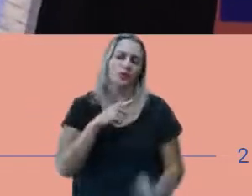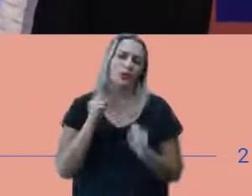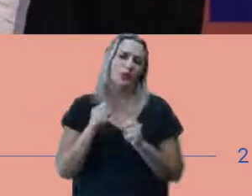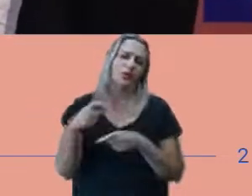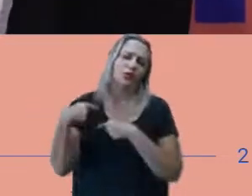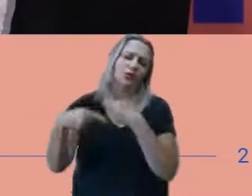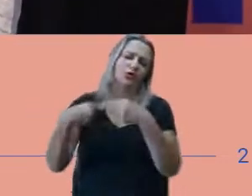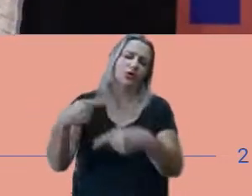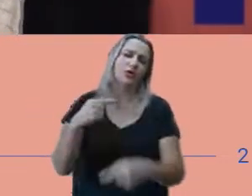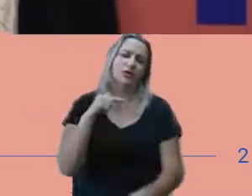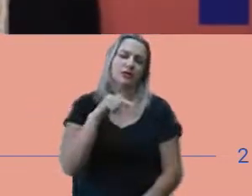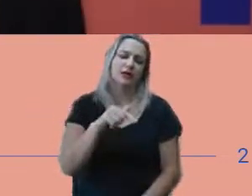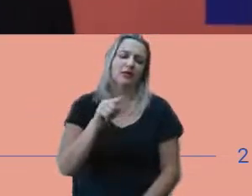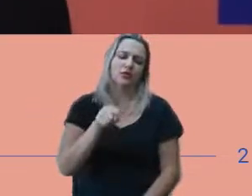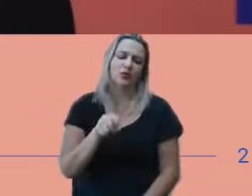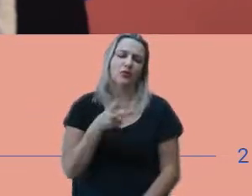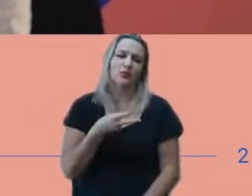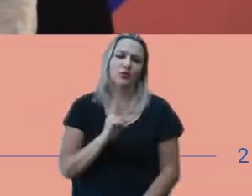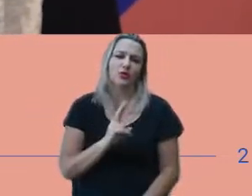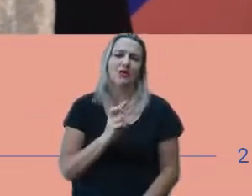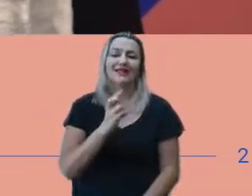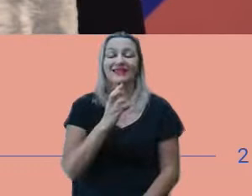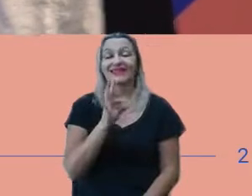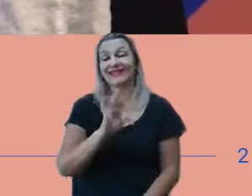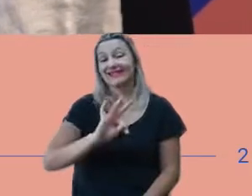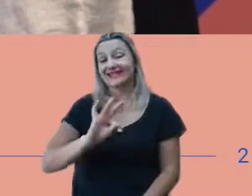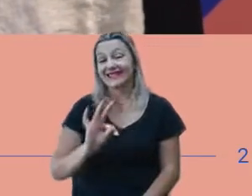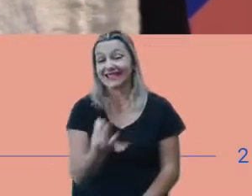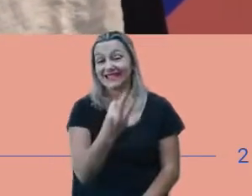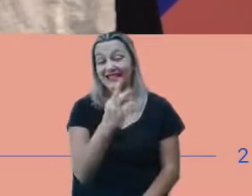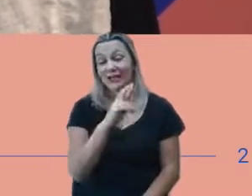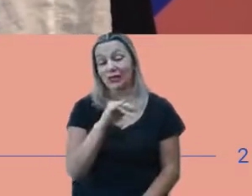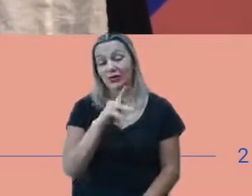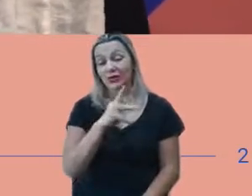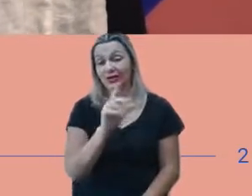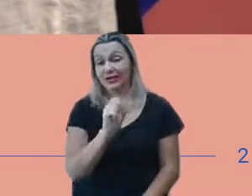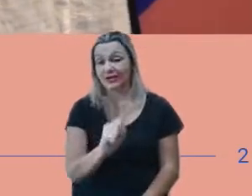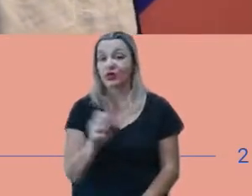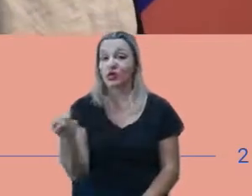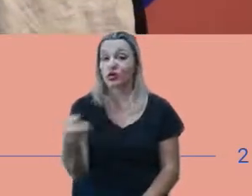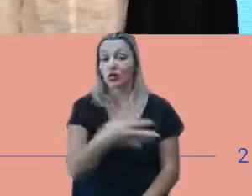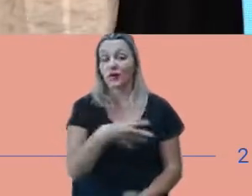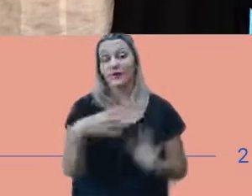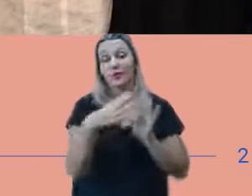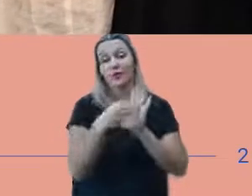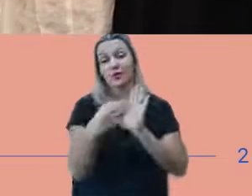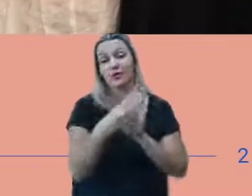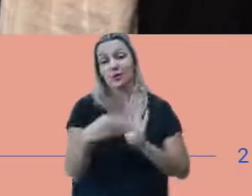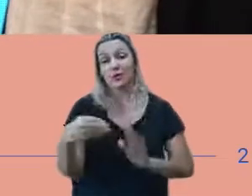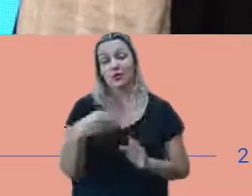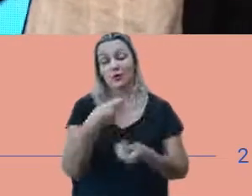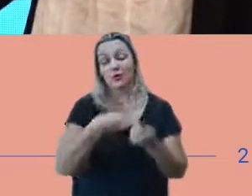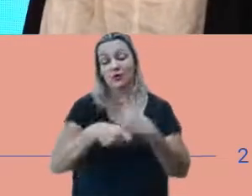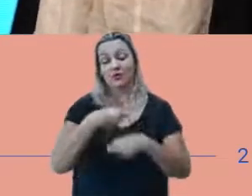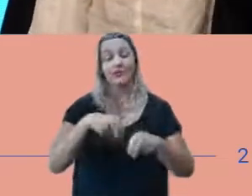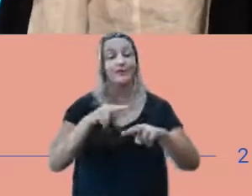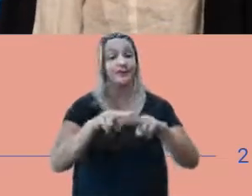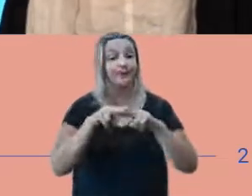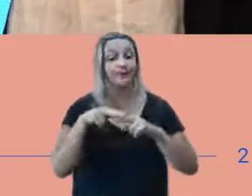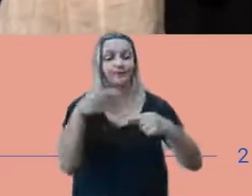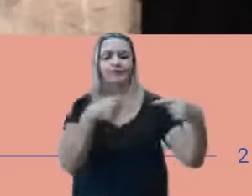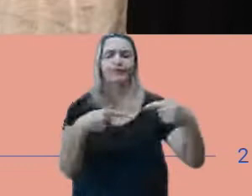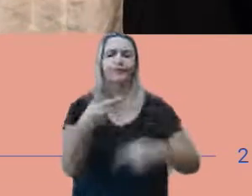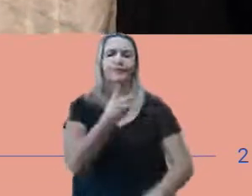sete pontos dois trilhões em benefícios relativos a esses novos modelos de negócio e é por isso que políticas públicas